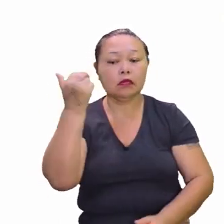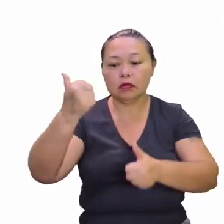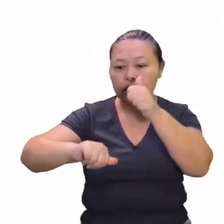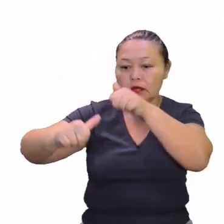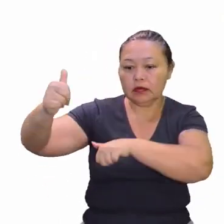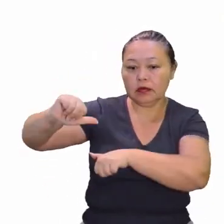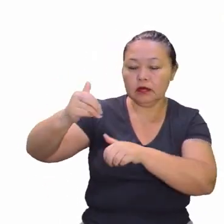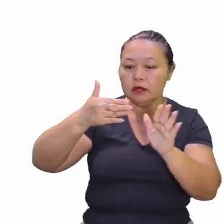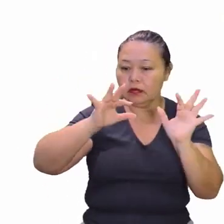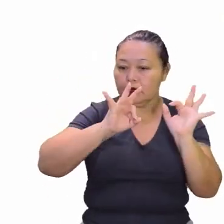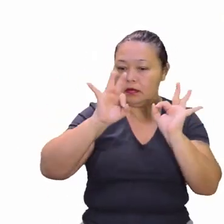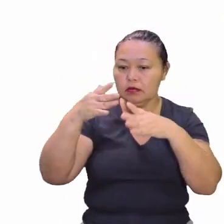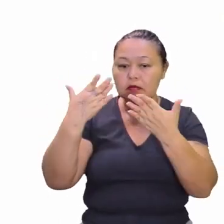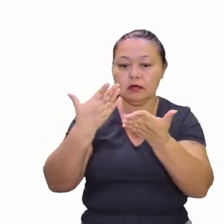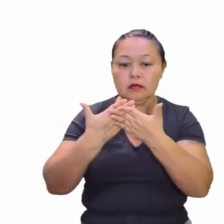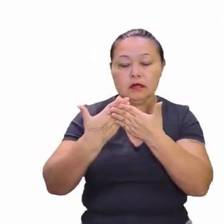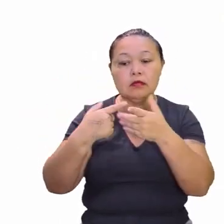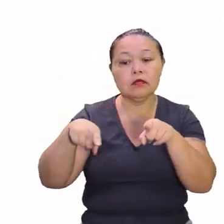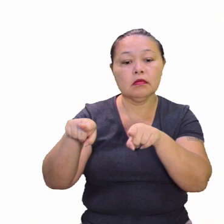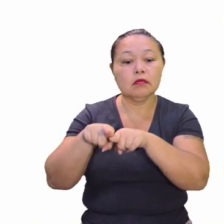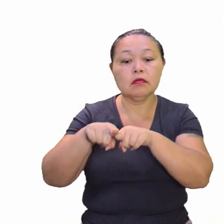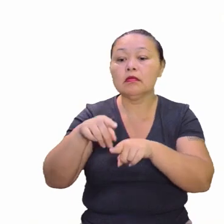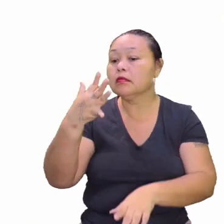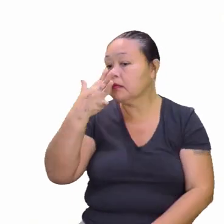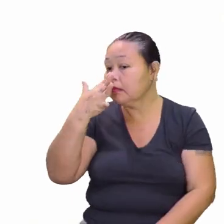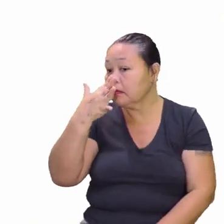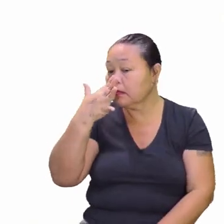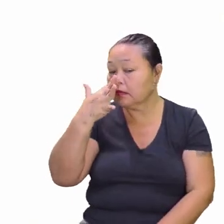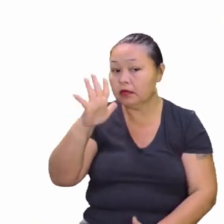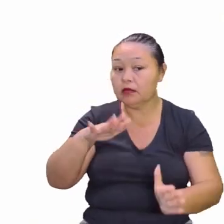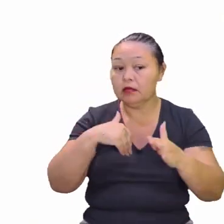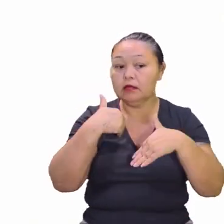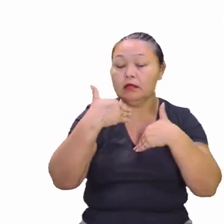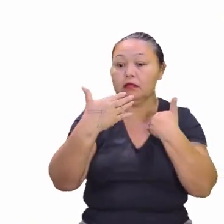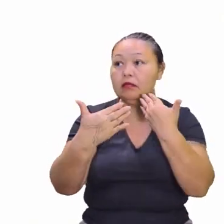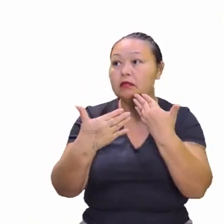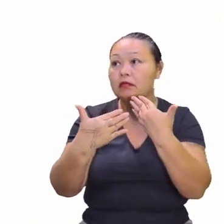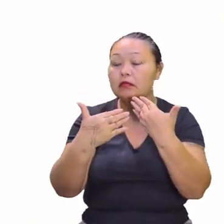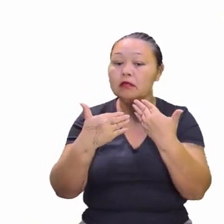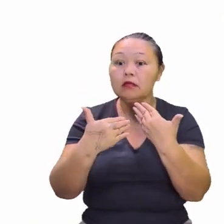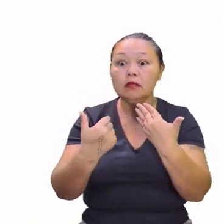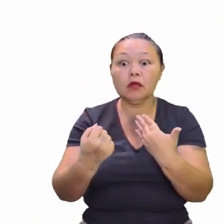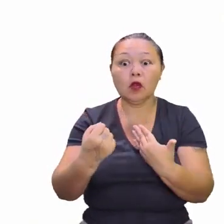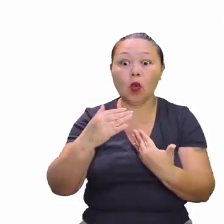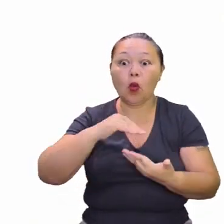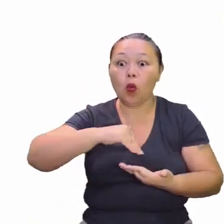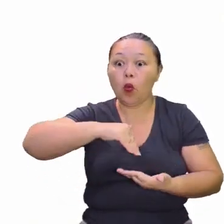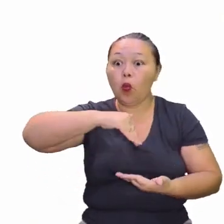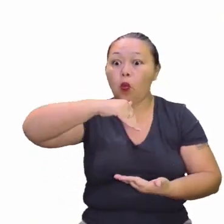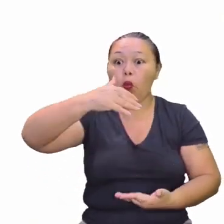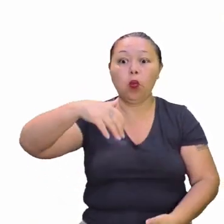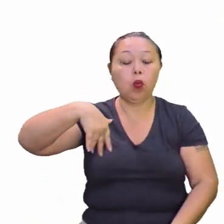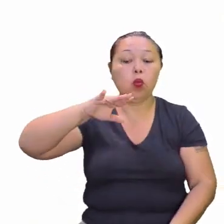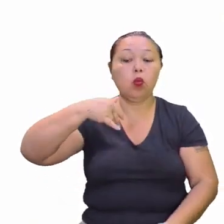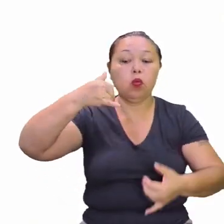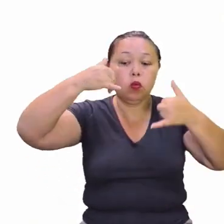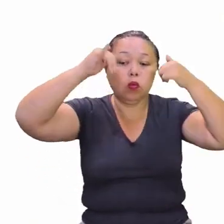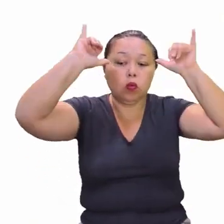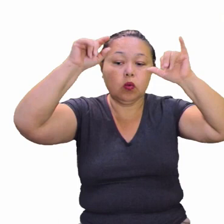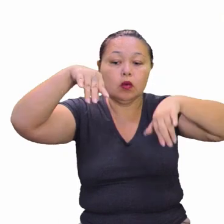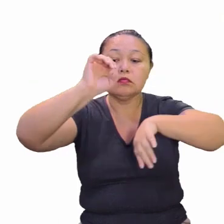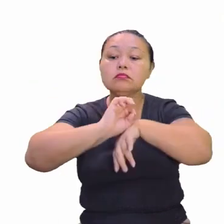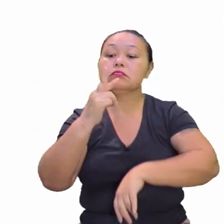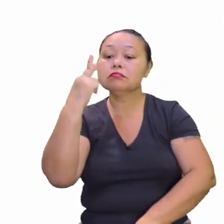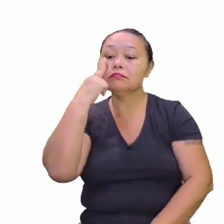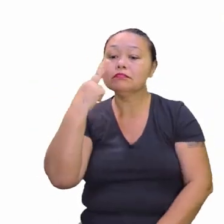analisamos esse gráfico durante a aula também e observamos aí o crescimento absurdo de bovinos no